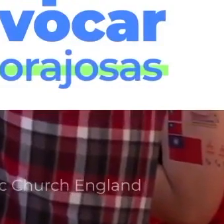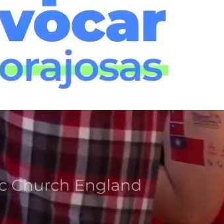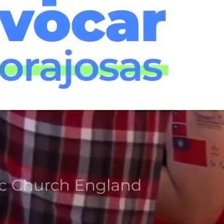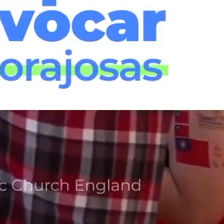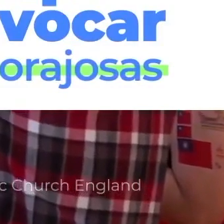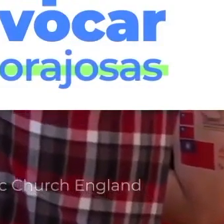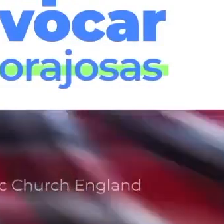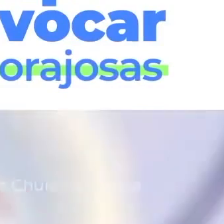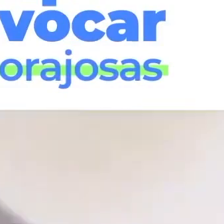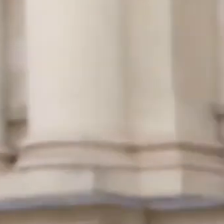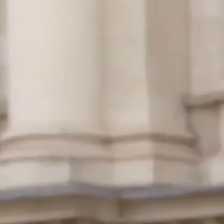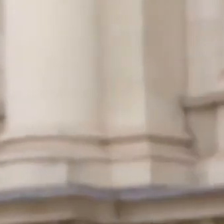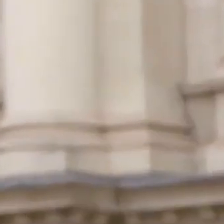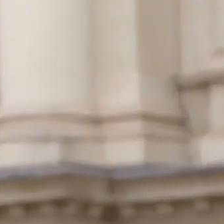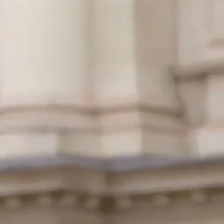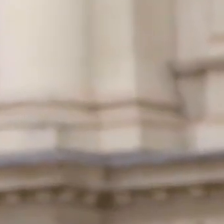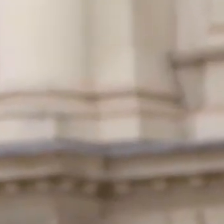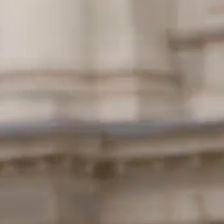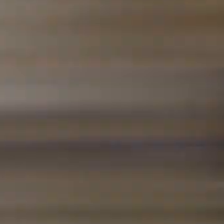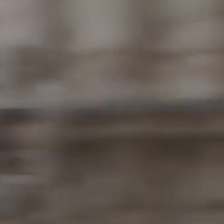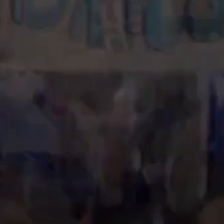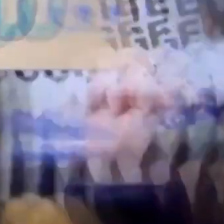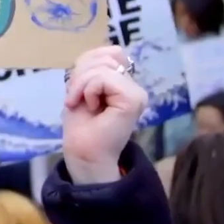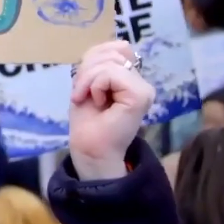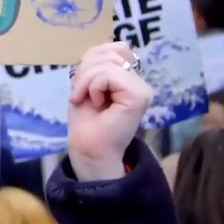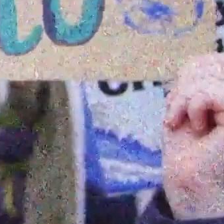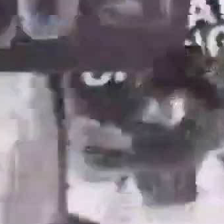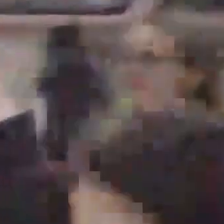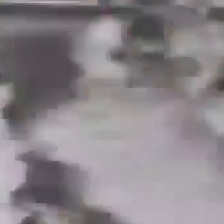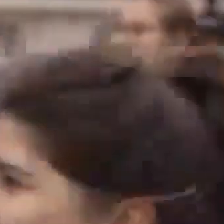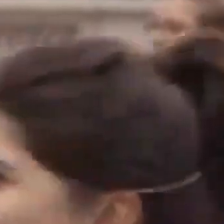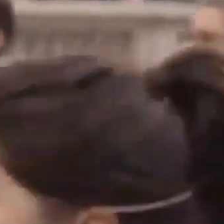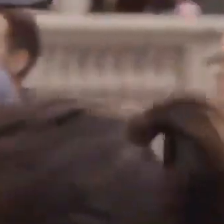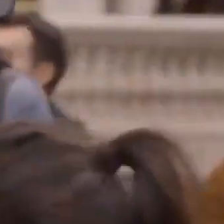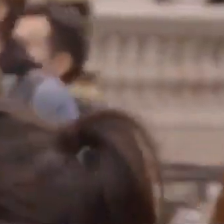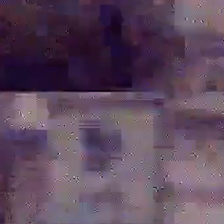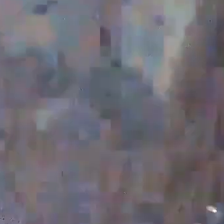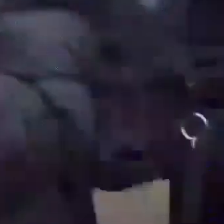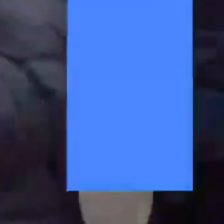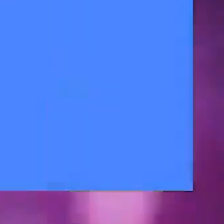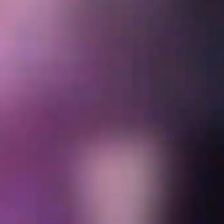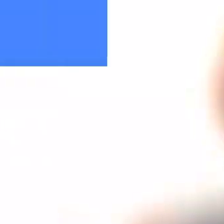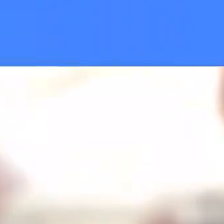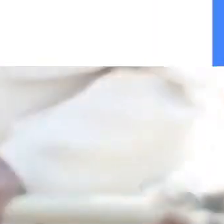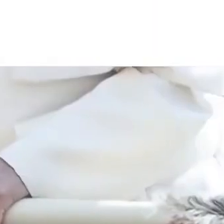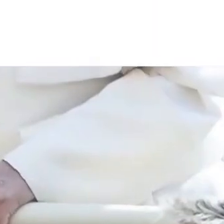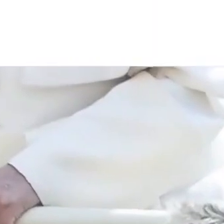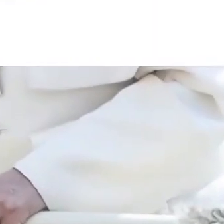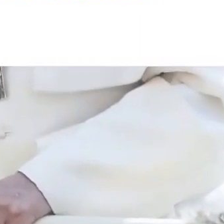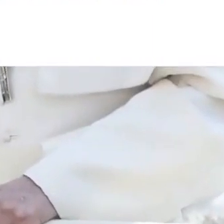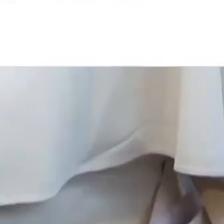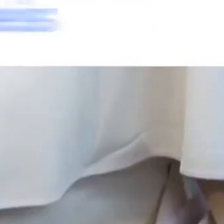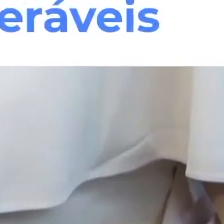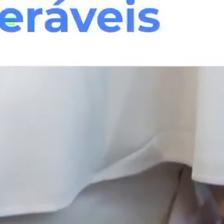pela Terra e a humanidade ao longo dos próximos 12 meses. O objetivo é propor um compromisso público